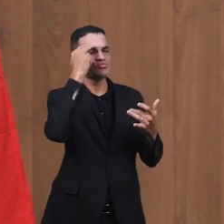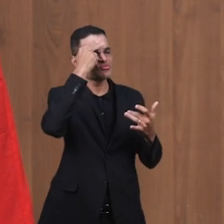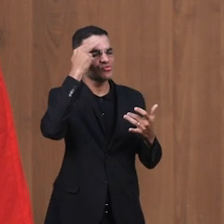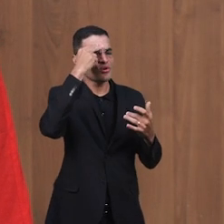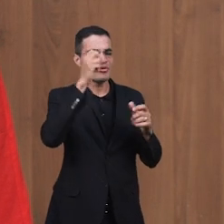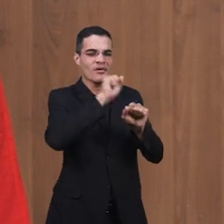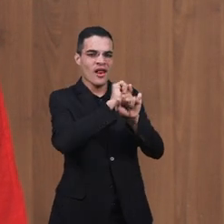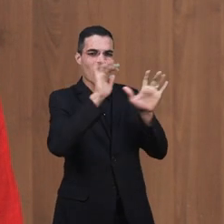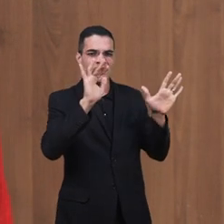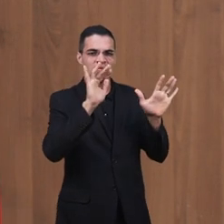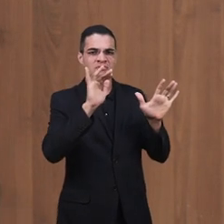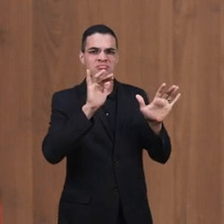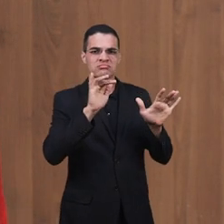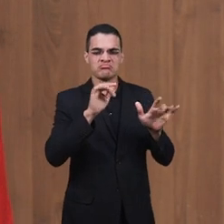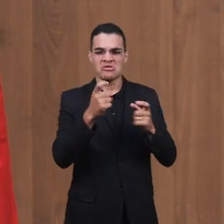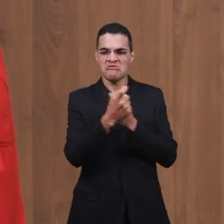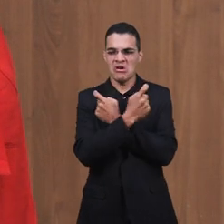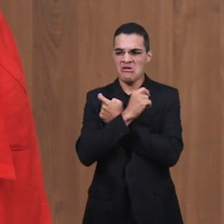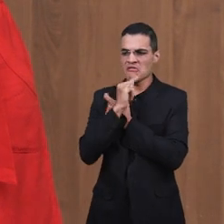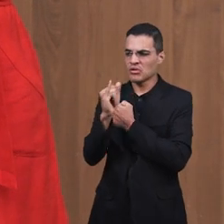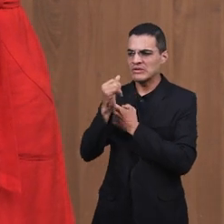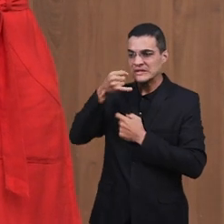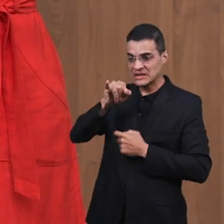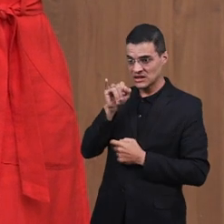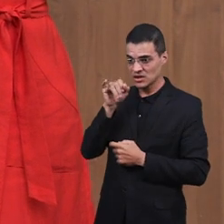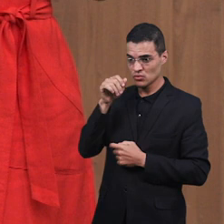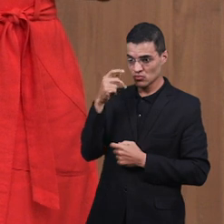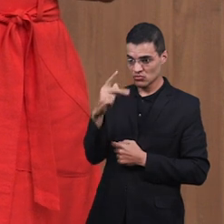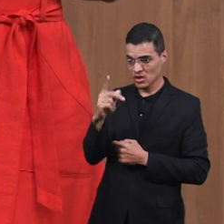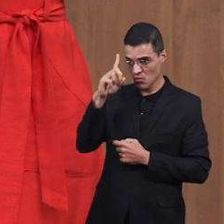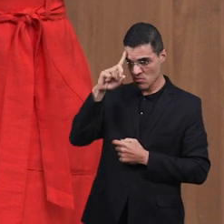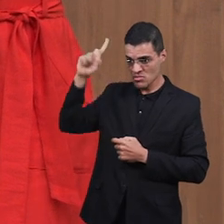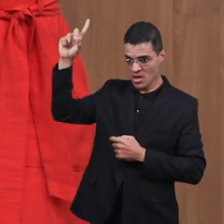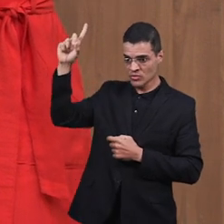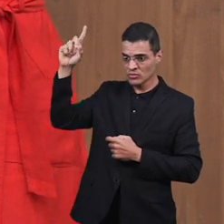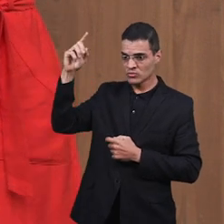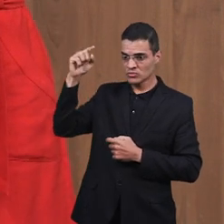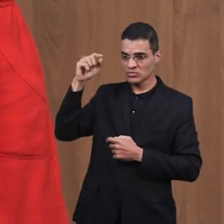disse a José: "Se teu Deus te fez saber tudo